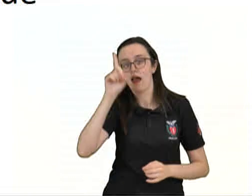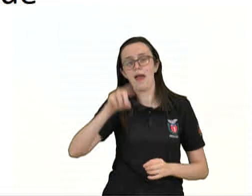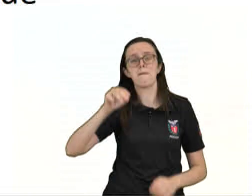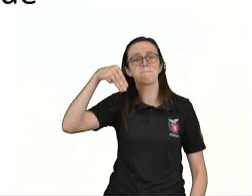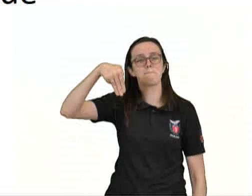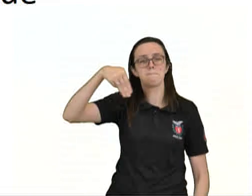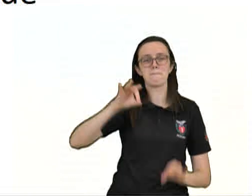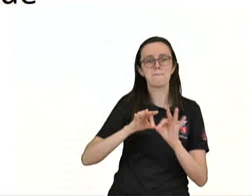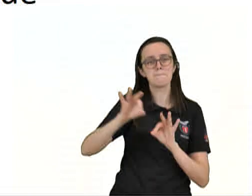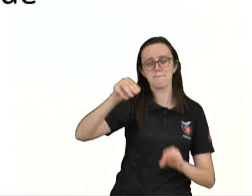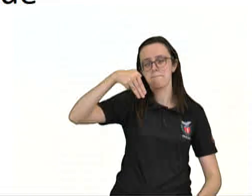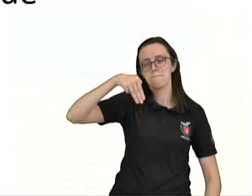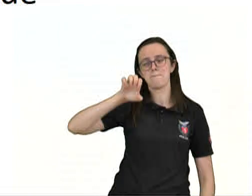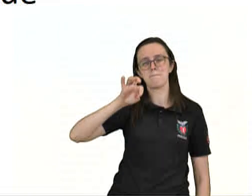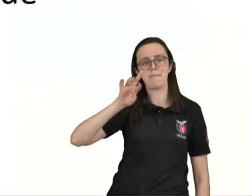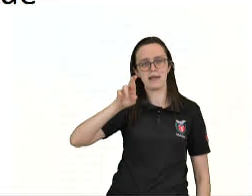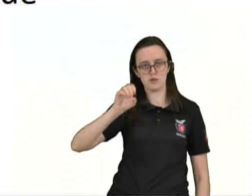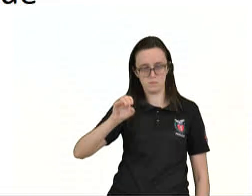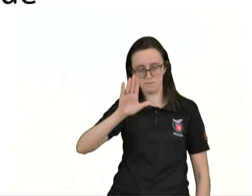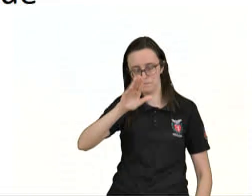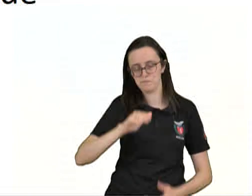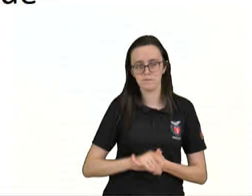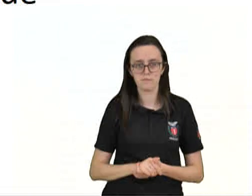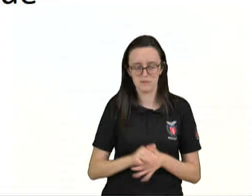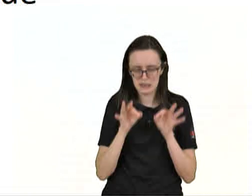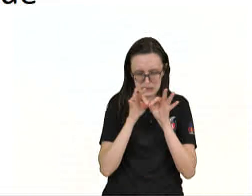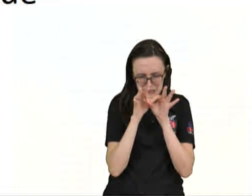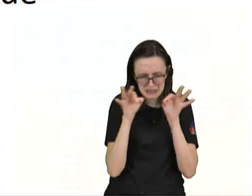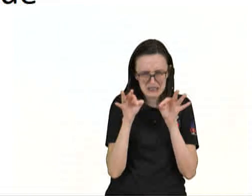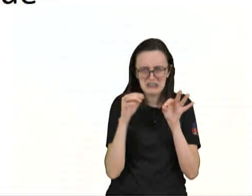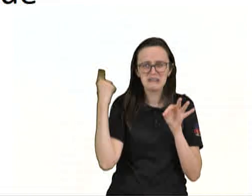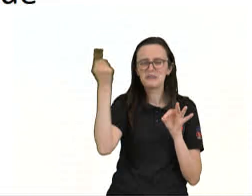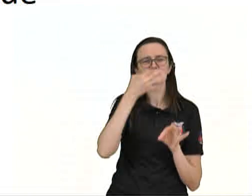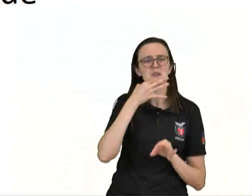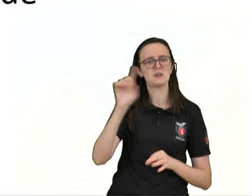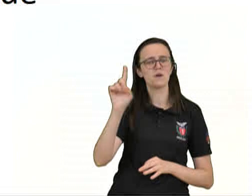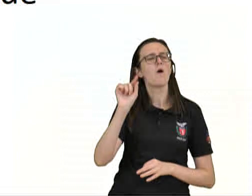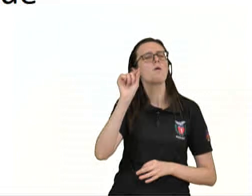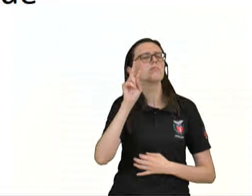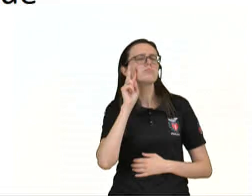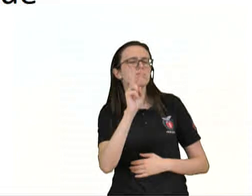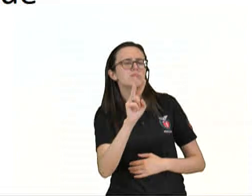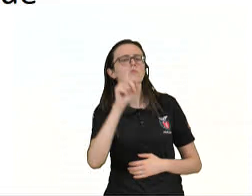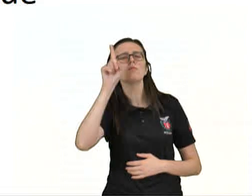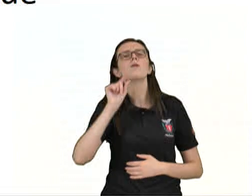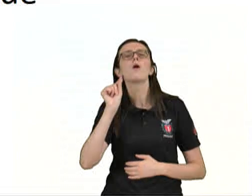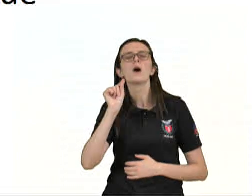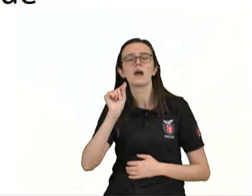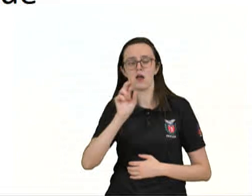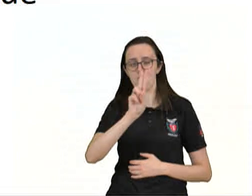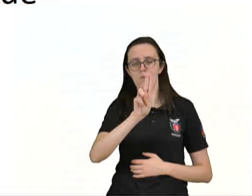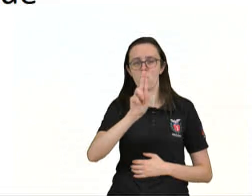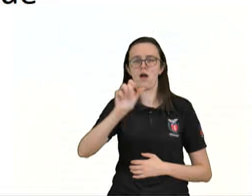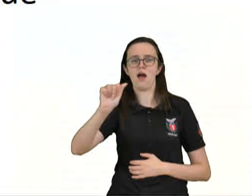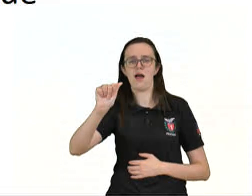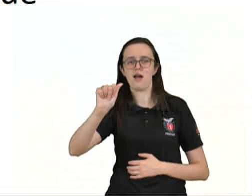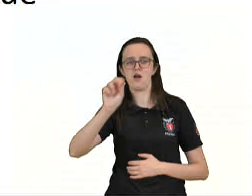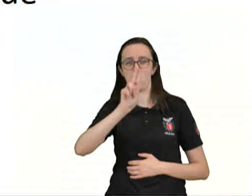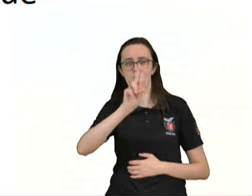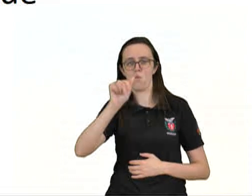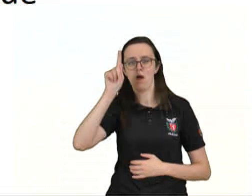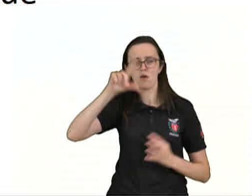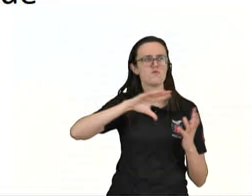metro. Uma unidade de comprimento pouco conhecida é a unidade astronômica,